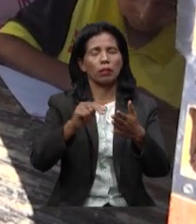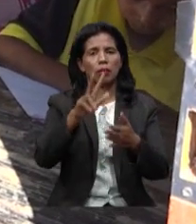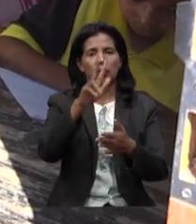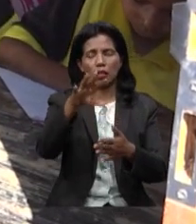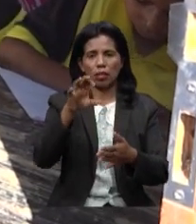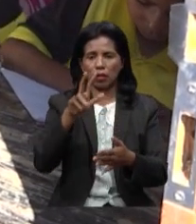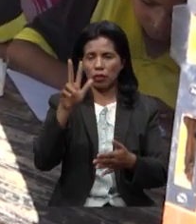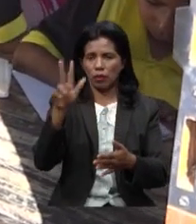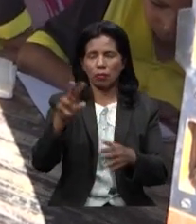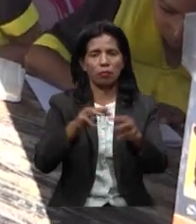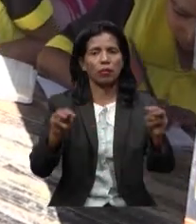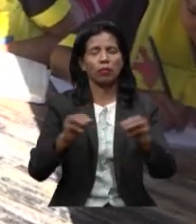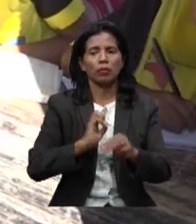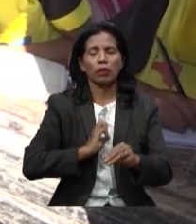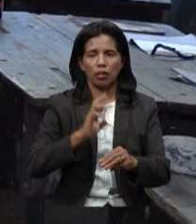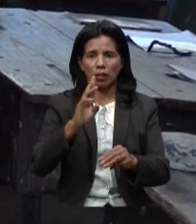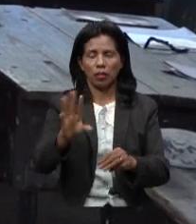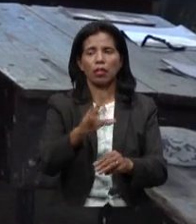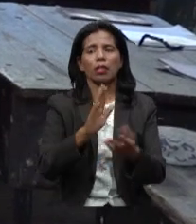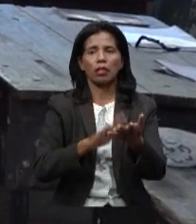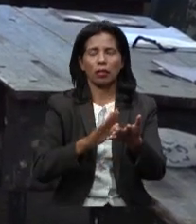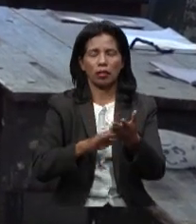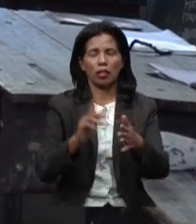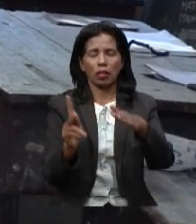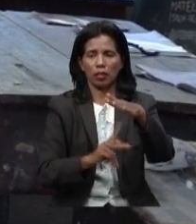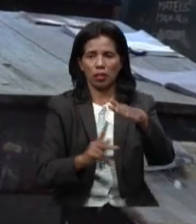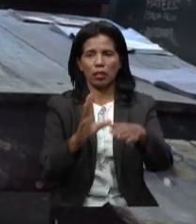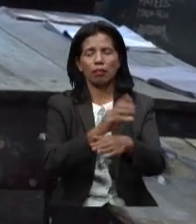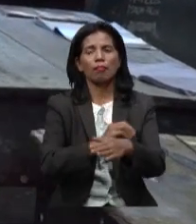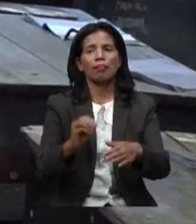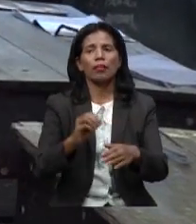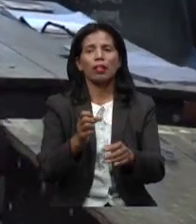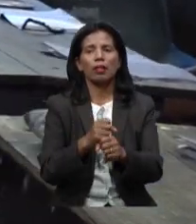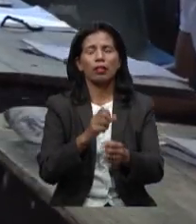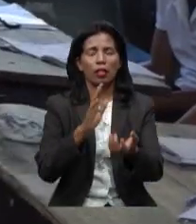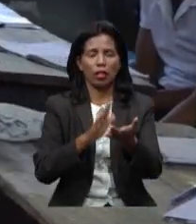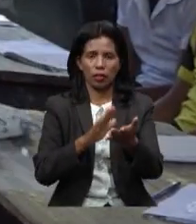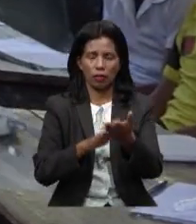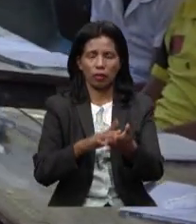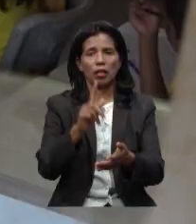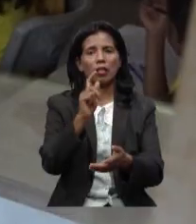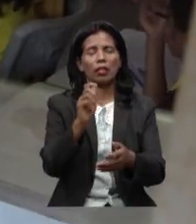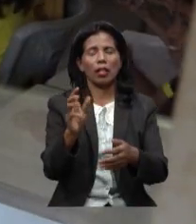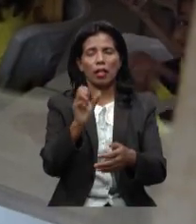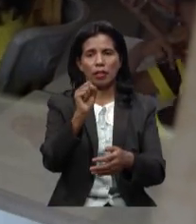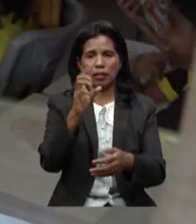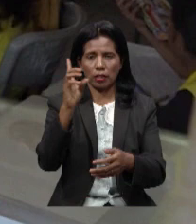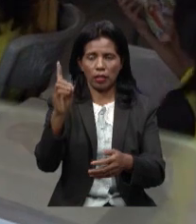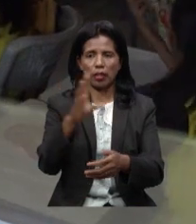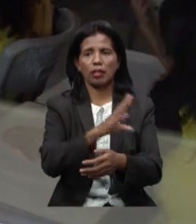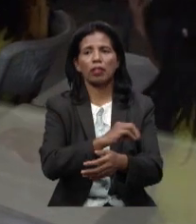Tolu, Municipal Hermera, pré-escolar Municipal Hermera Vila, ensino básico filial Hensclem Bairro